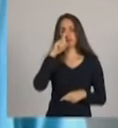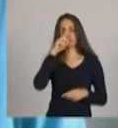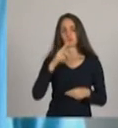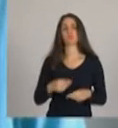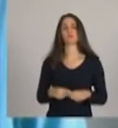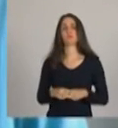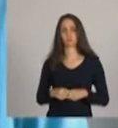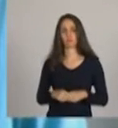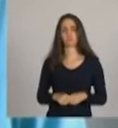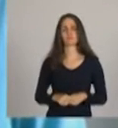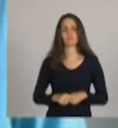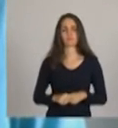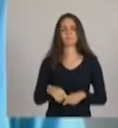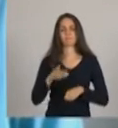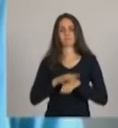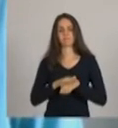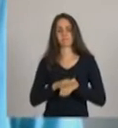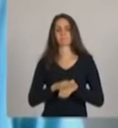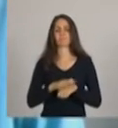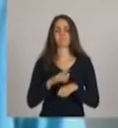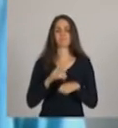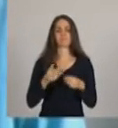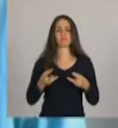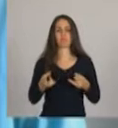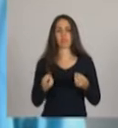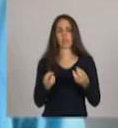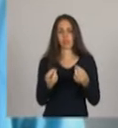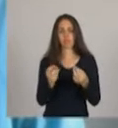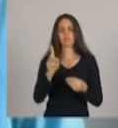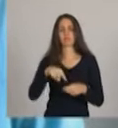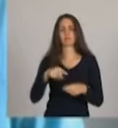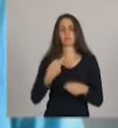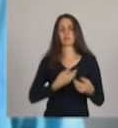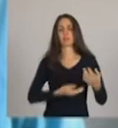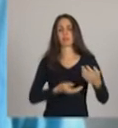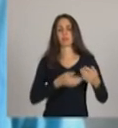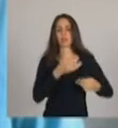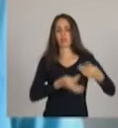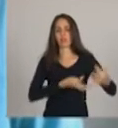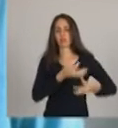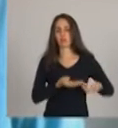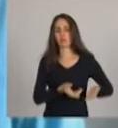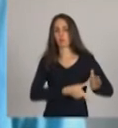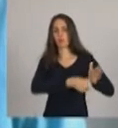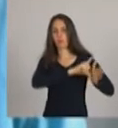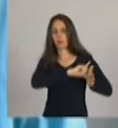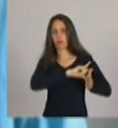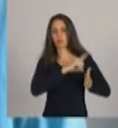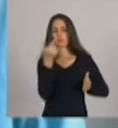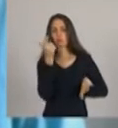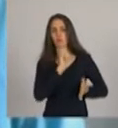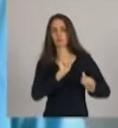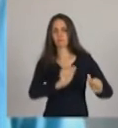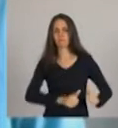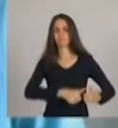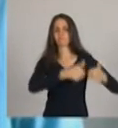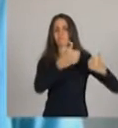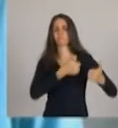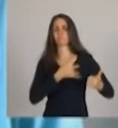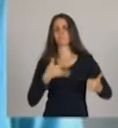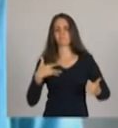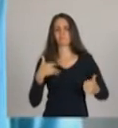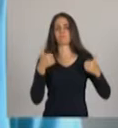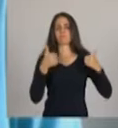temos de ganho no tratamento precoce é justamente poder levar o paciente em